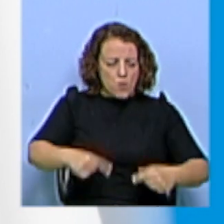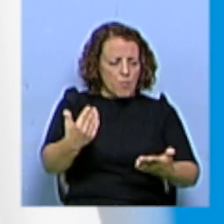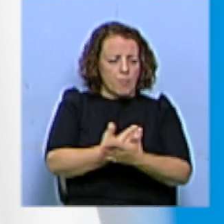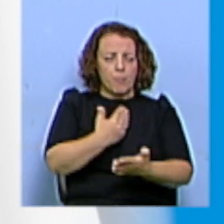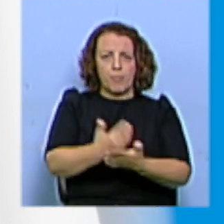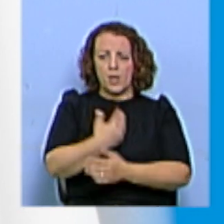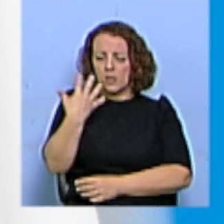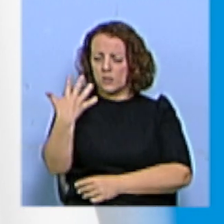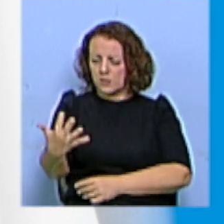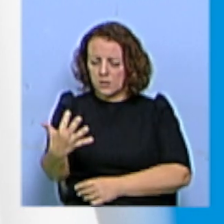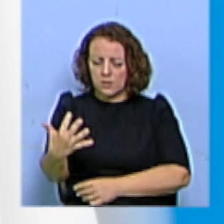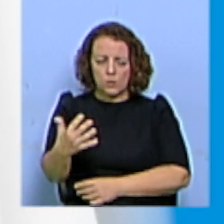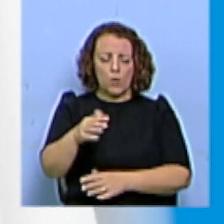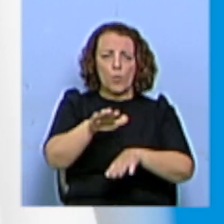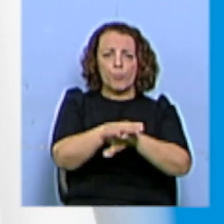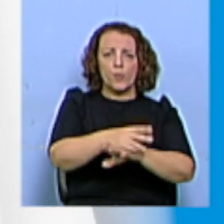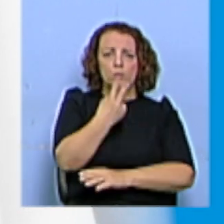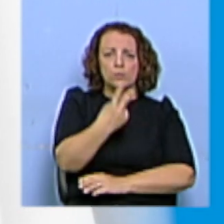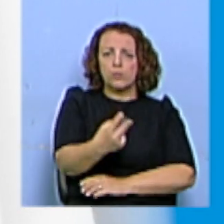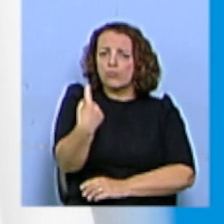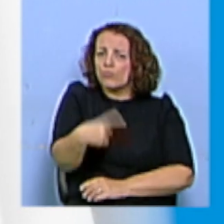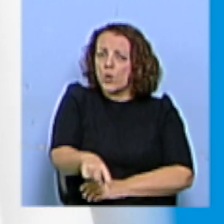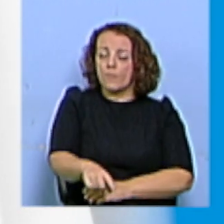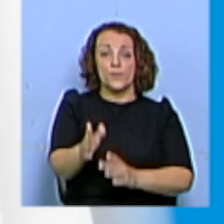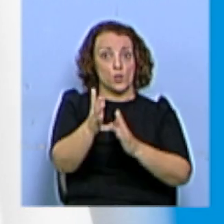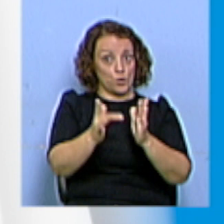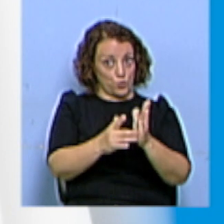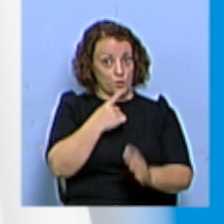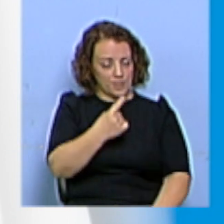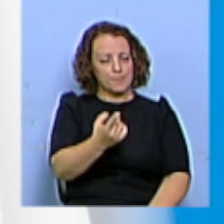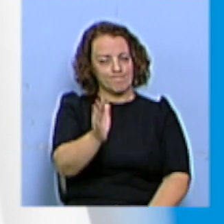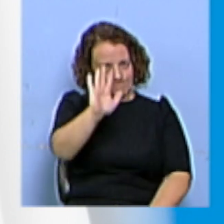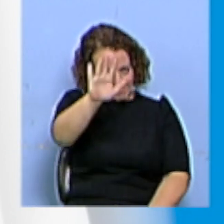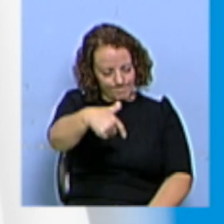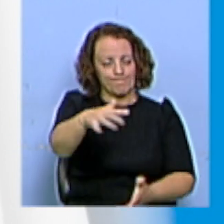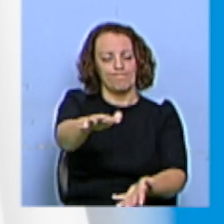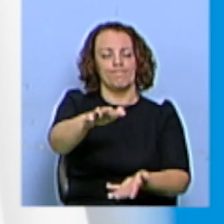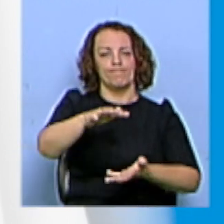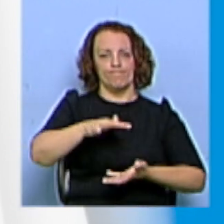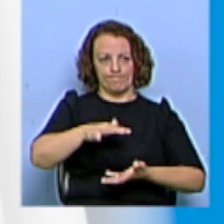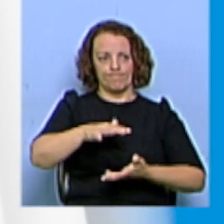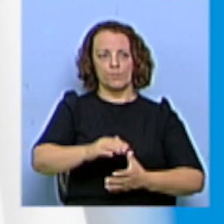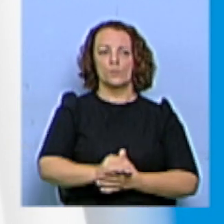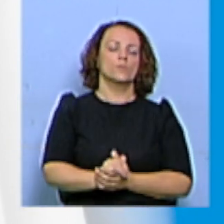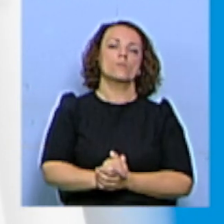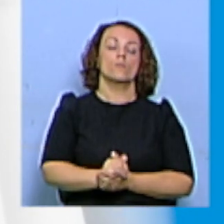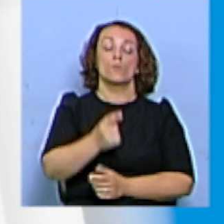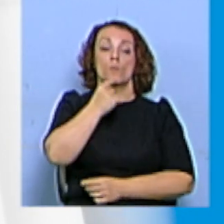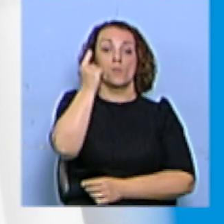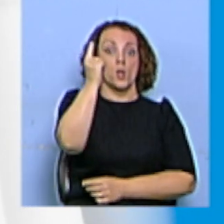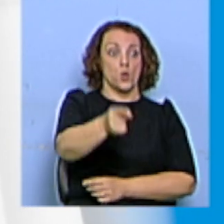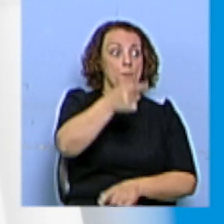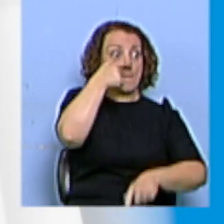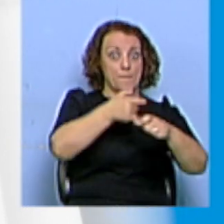2 peixes. Disse Jesus: Trazei-mos cá. Ordenou então à multidão que